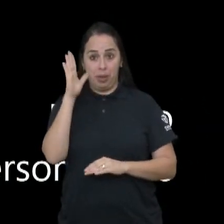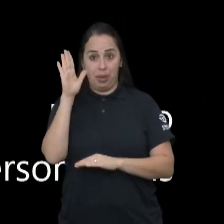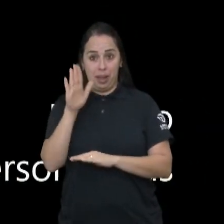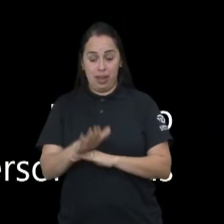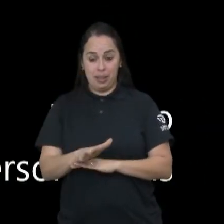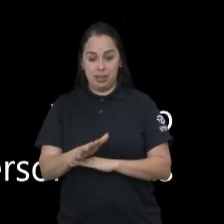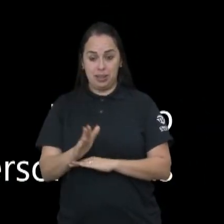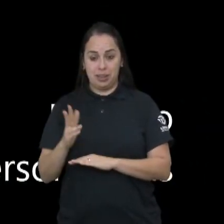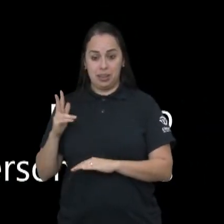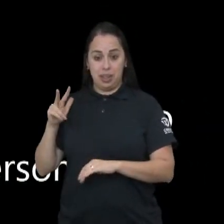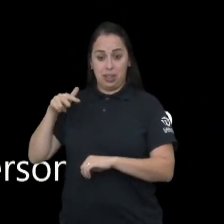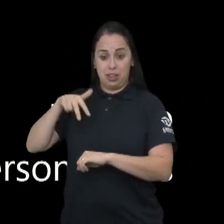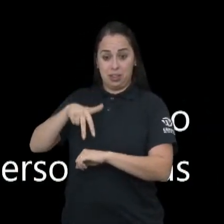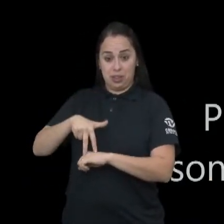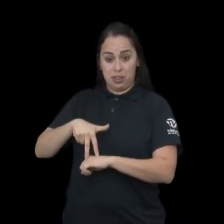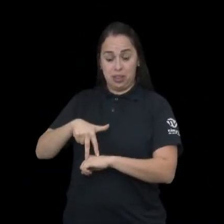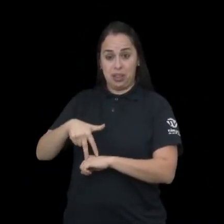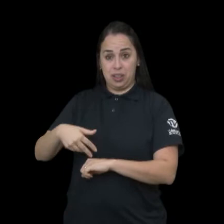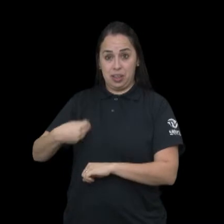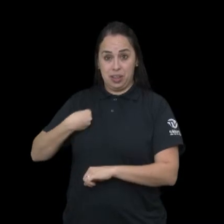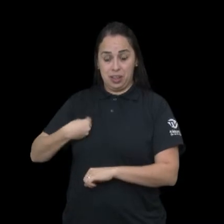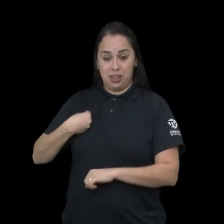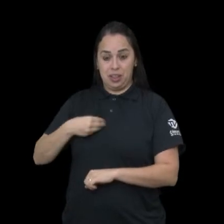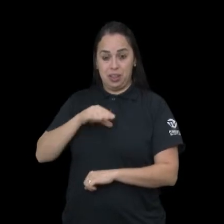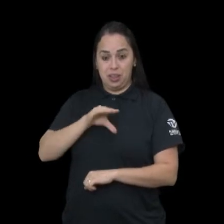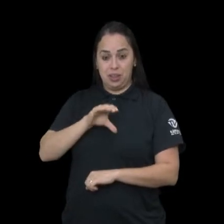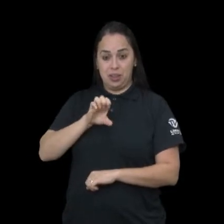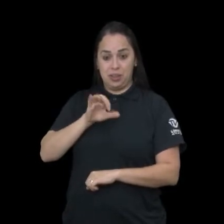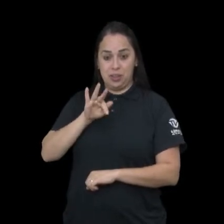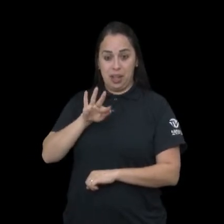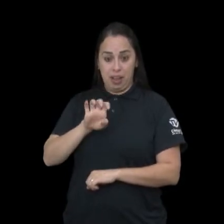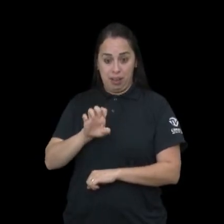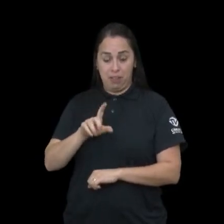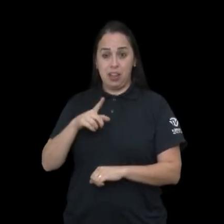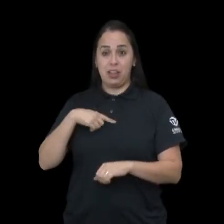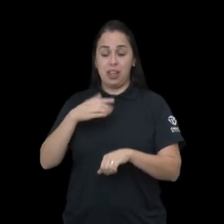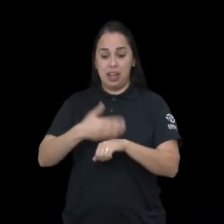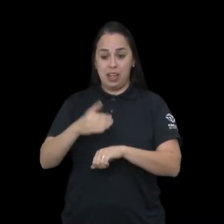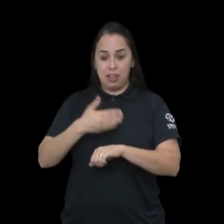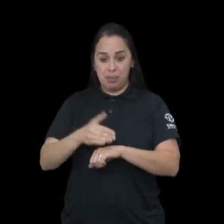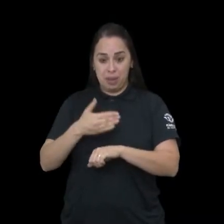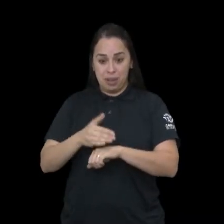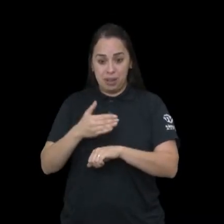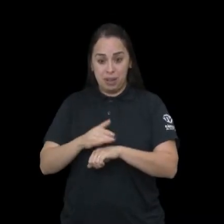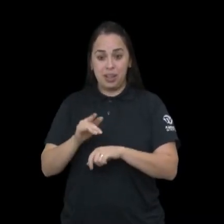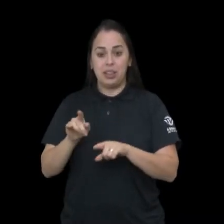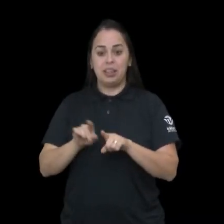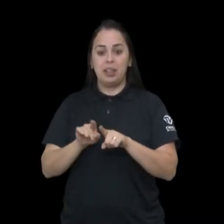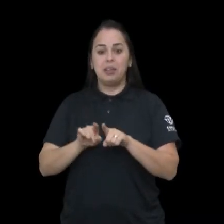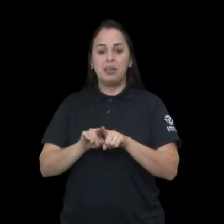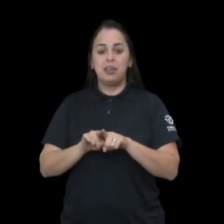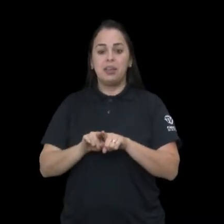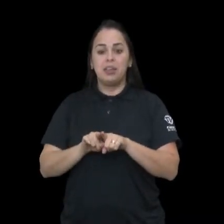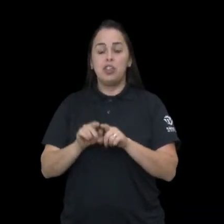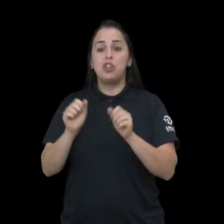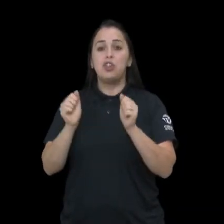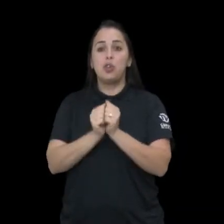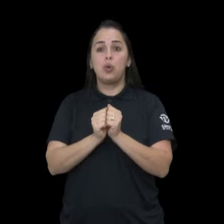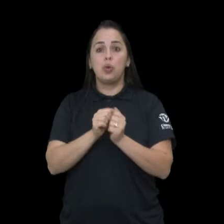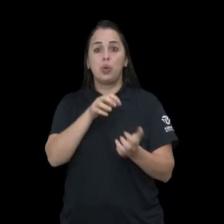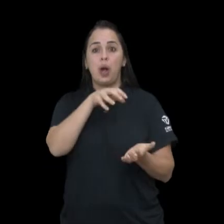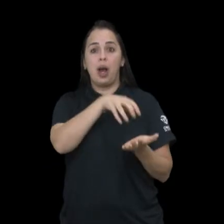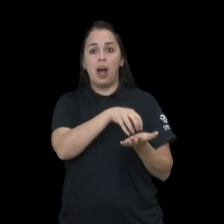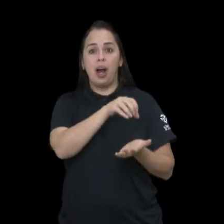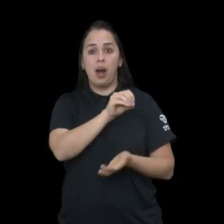Estou aqui no CEF aqui, estou tendo agora um treinamento aqui com os guardas civis municipais e os agentes de trânsito, juntamente com a ONG, a